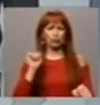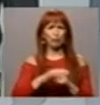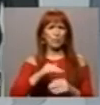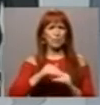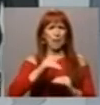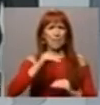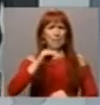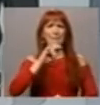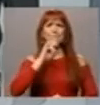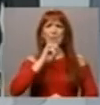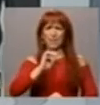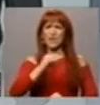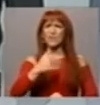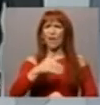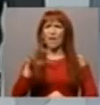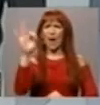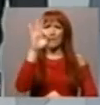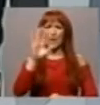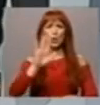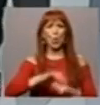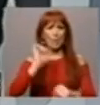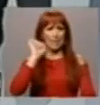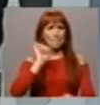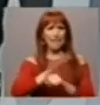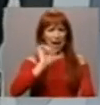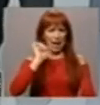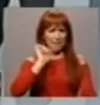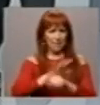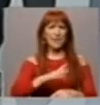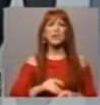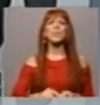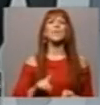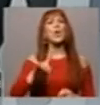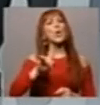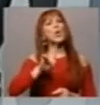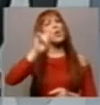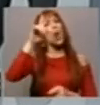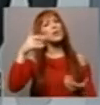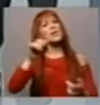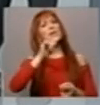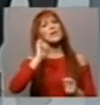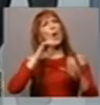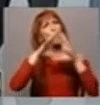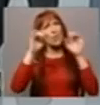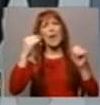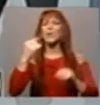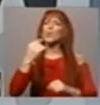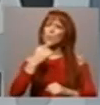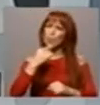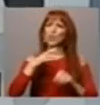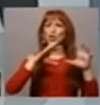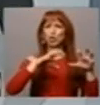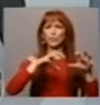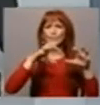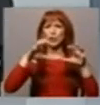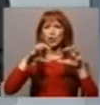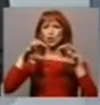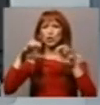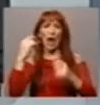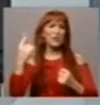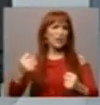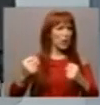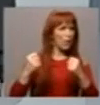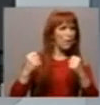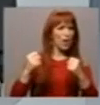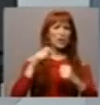portanto, aviso meteorológico amarelo devido à agitação marítima. Para a região norte, portanto, um dia com céu geralmente muito nublado, aguaceiros, por vezes forte, condições